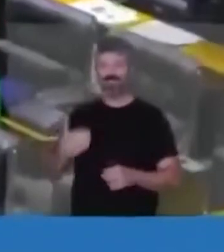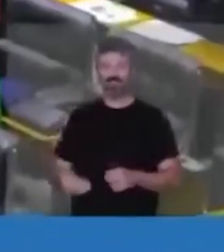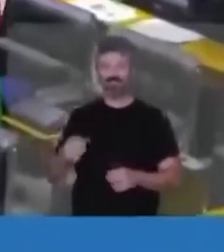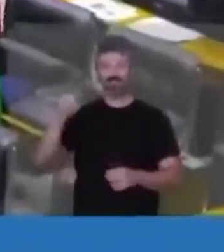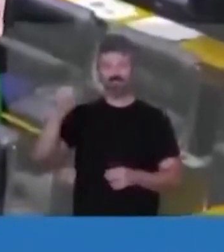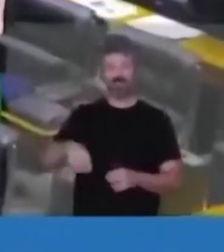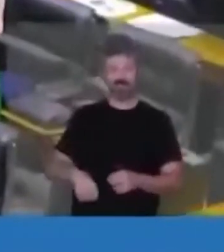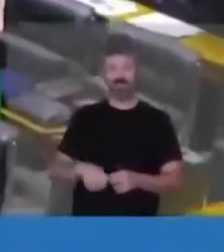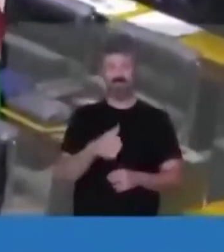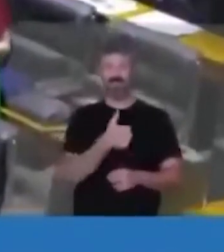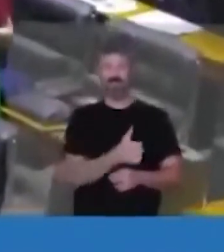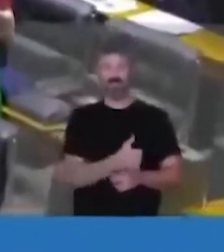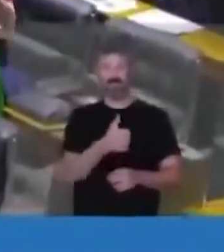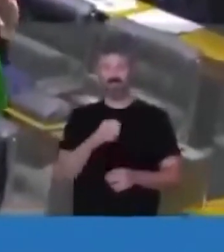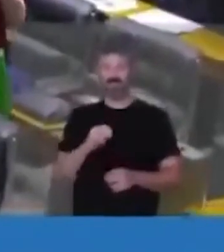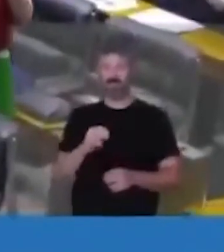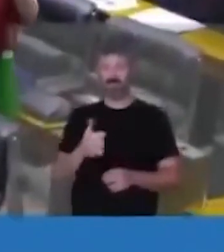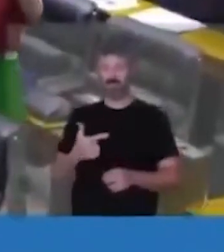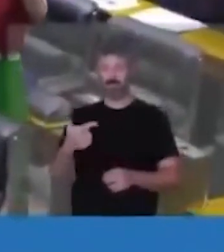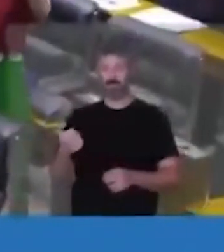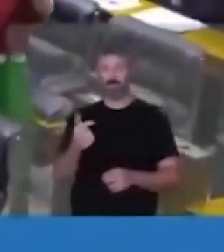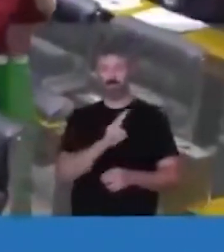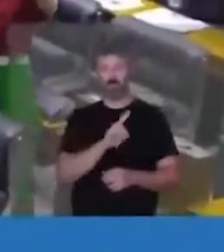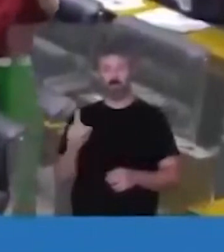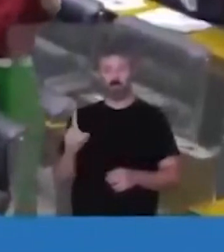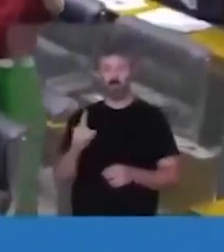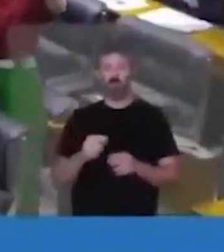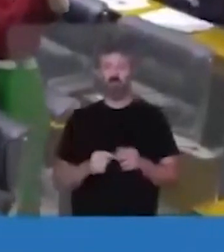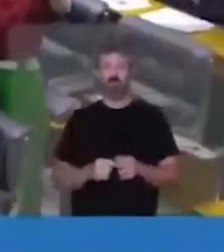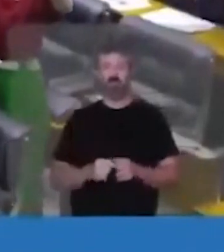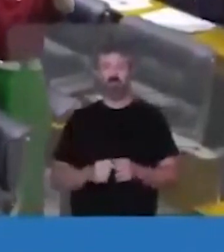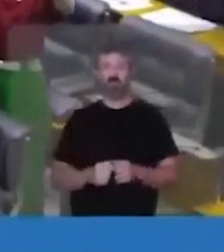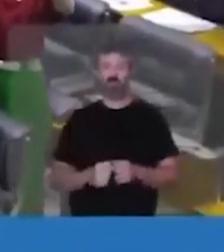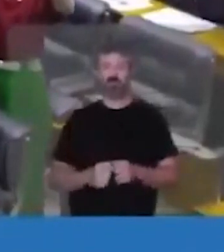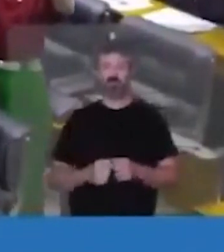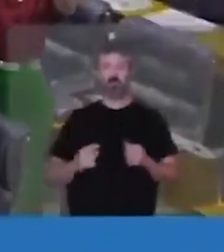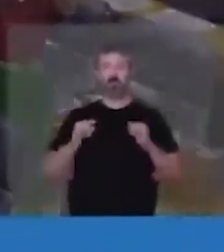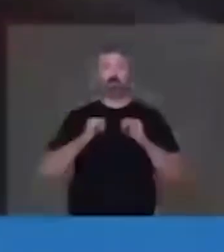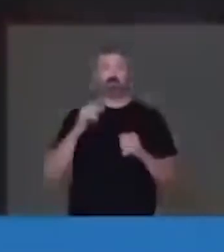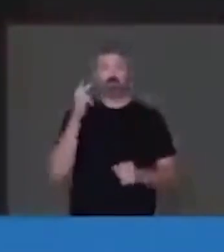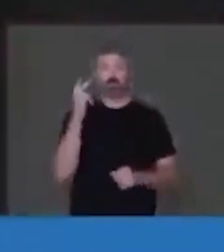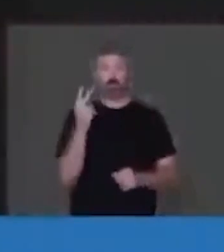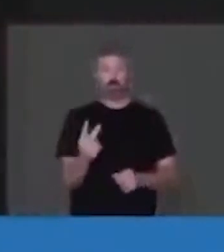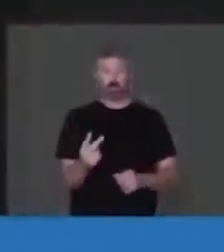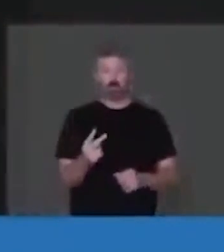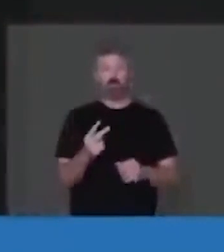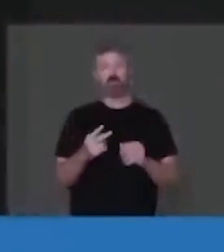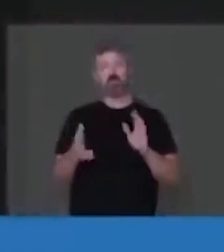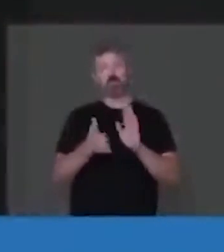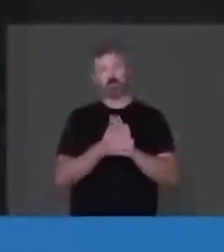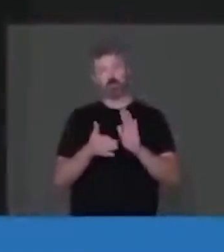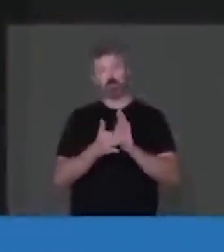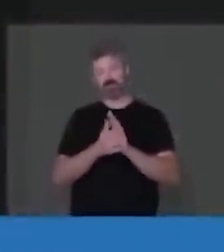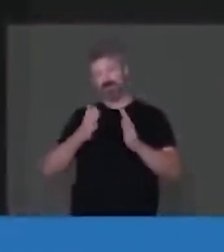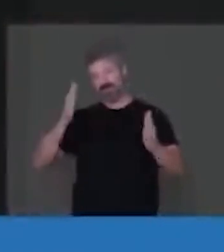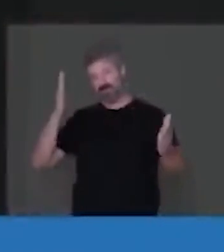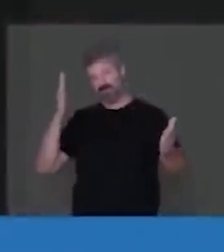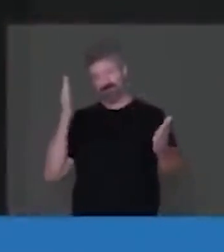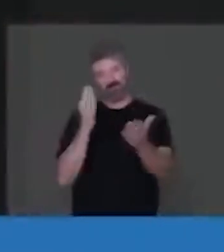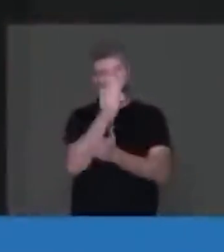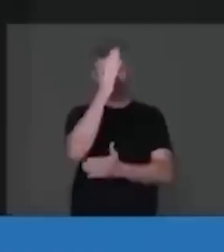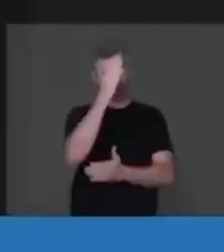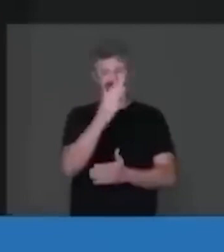semana passada, os parlamentares já tinham aprovado um requerimento de urgência que permitiu uma tramitação mais acelerada